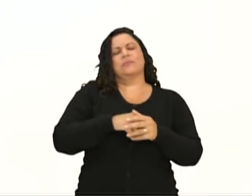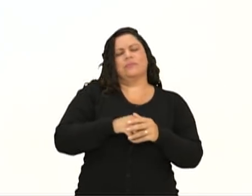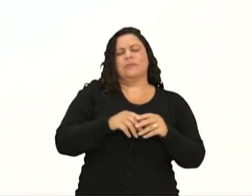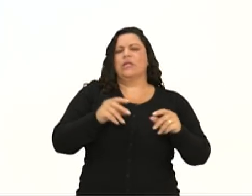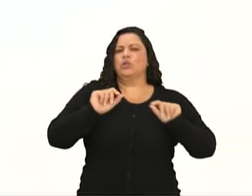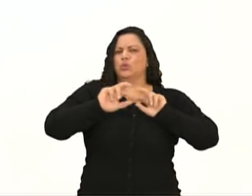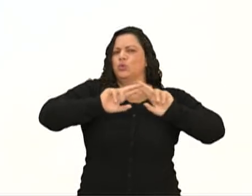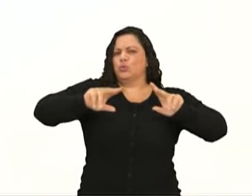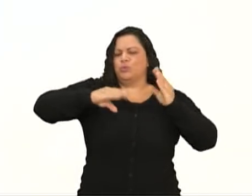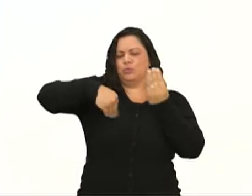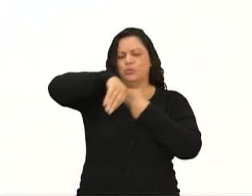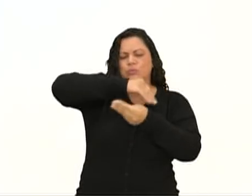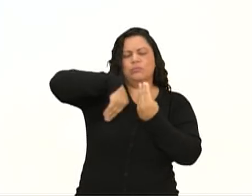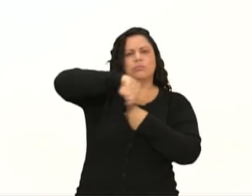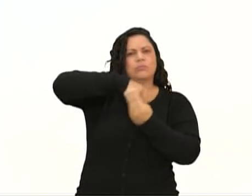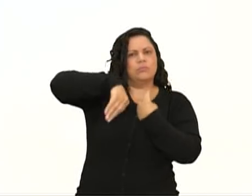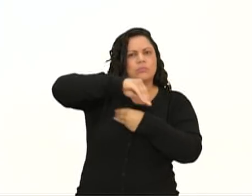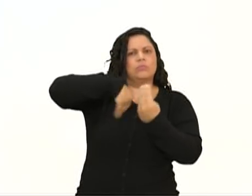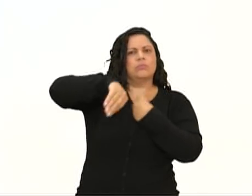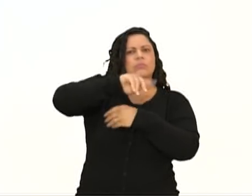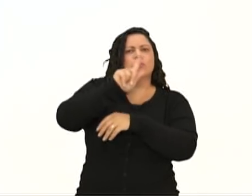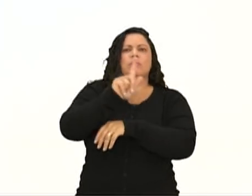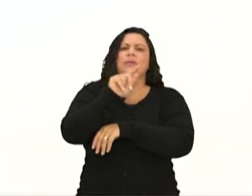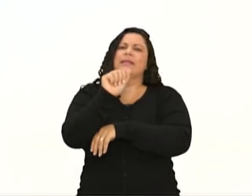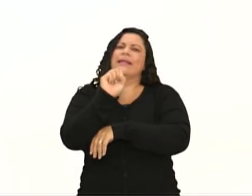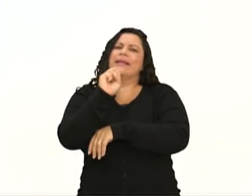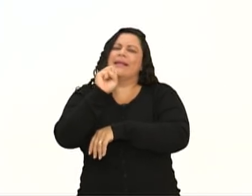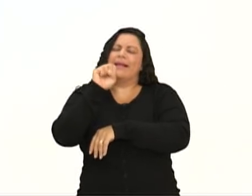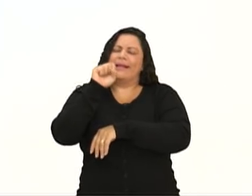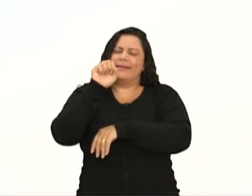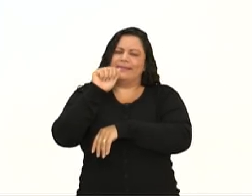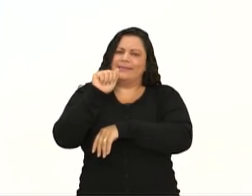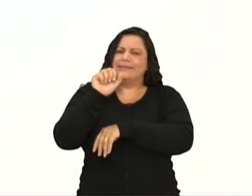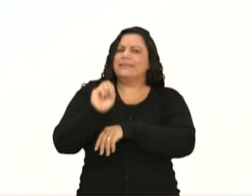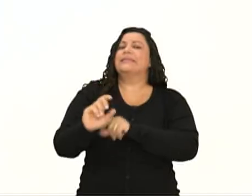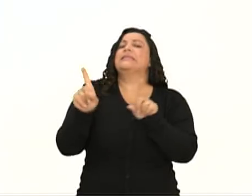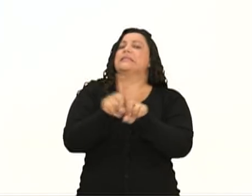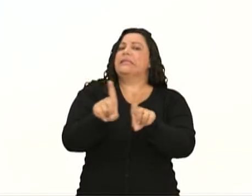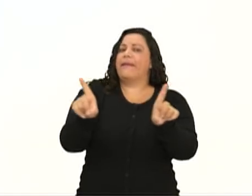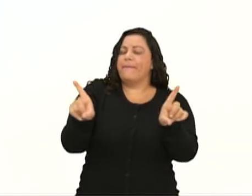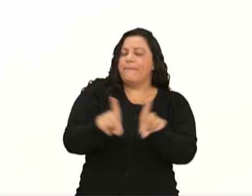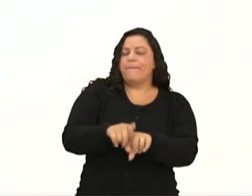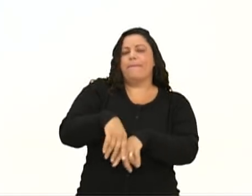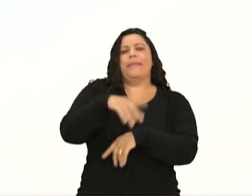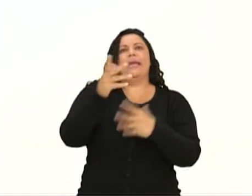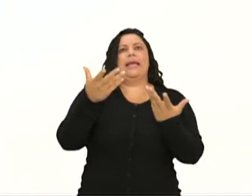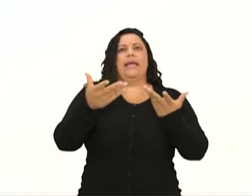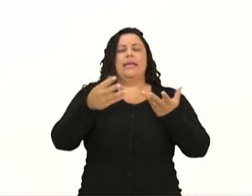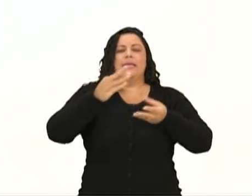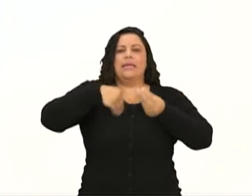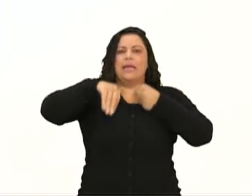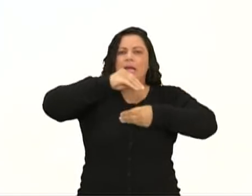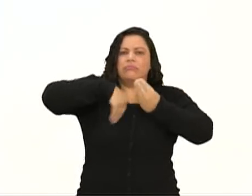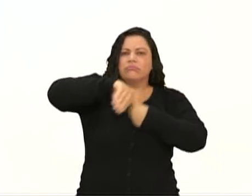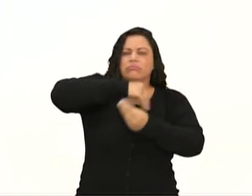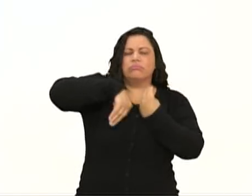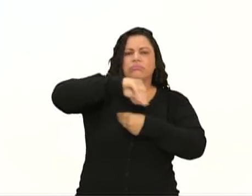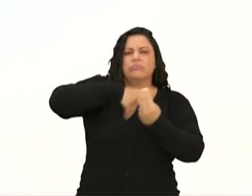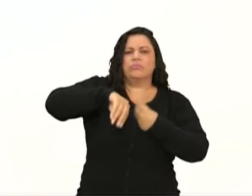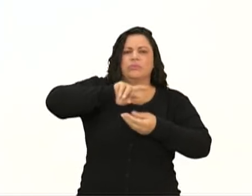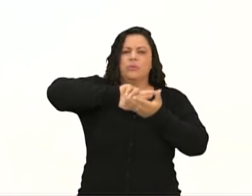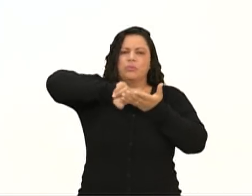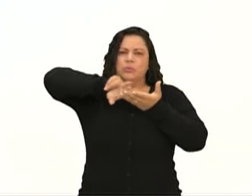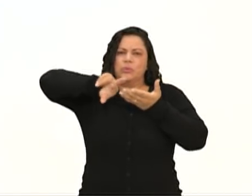nutrientes dissolvidos, alguns gases também dissolvidos nele, tá? Como o gás oxigênio, o gás carbônico e resíduos